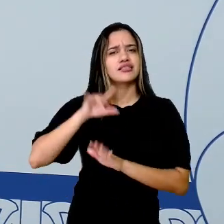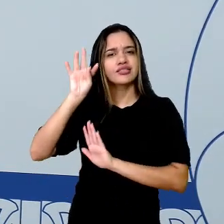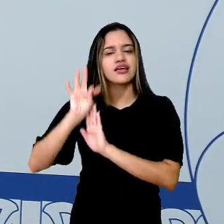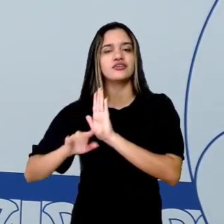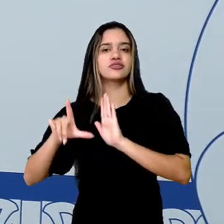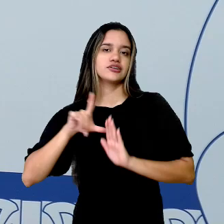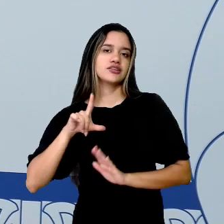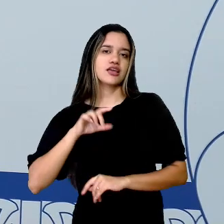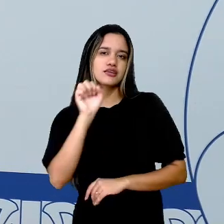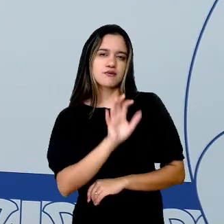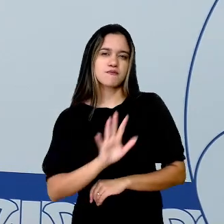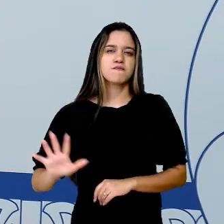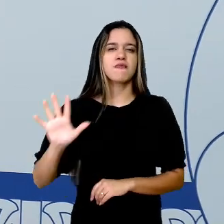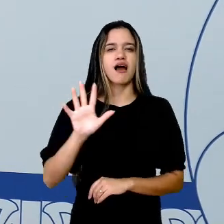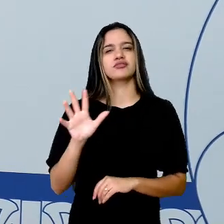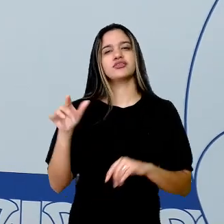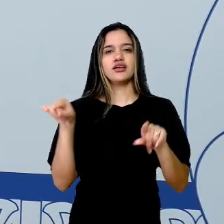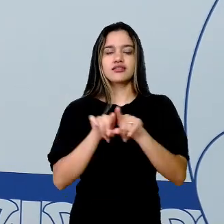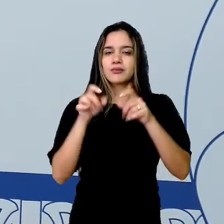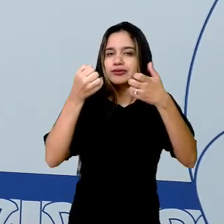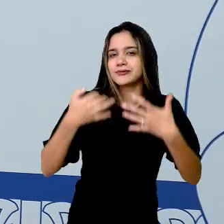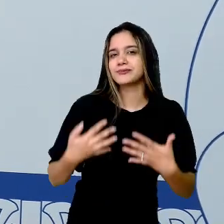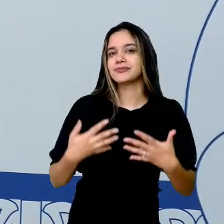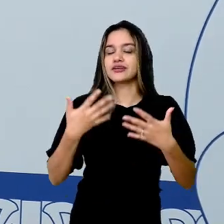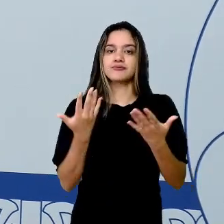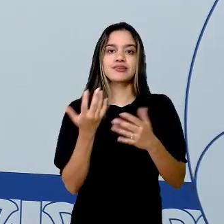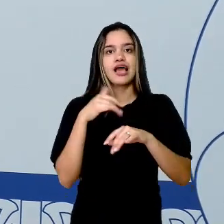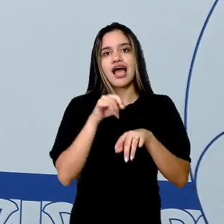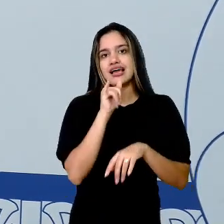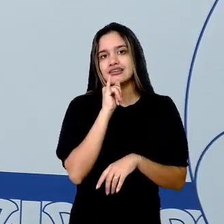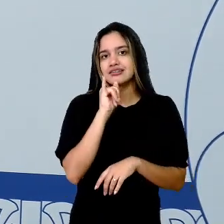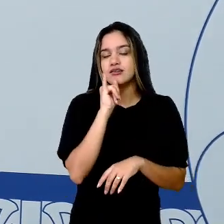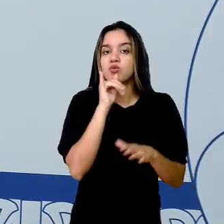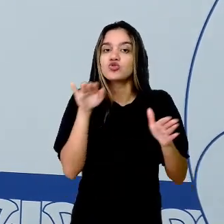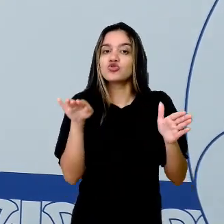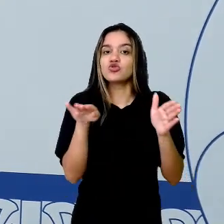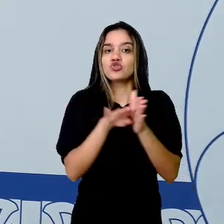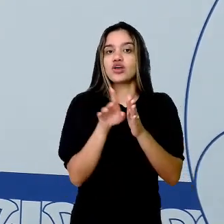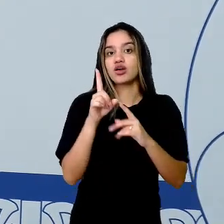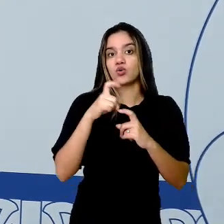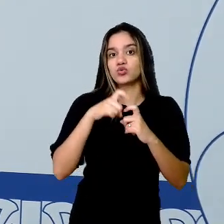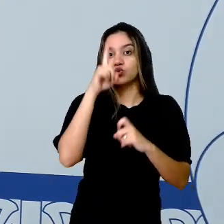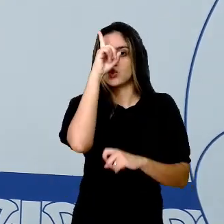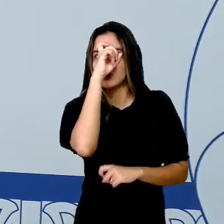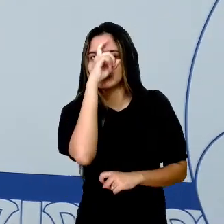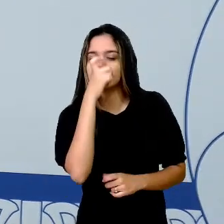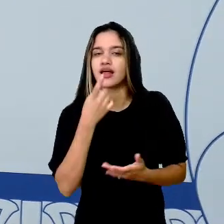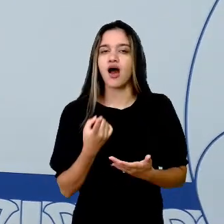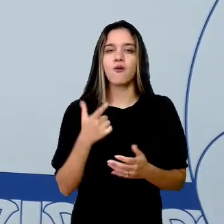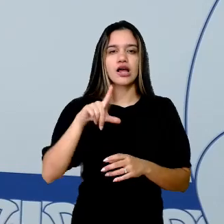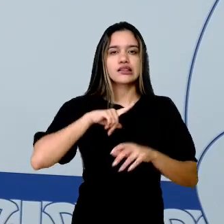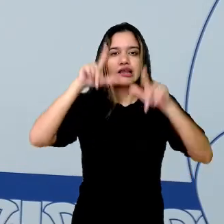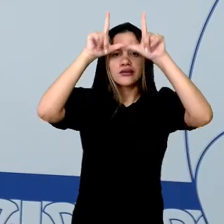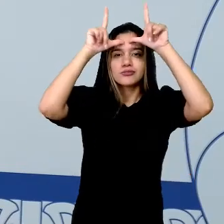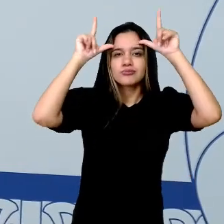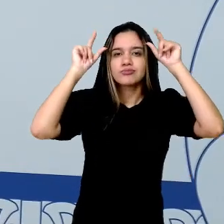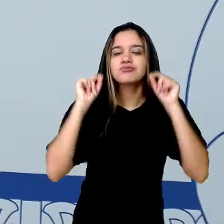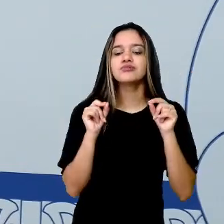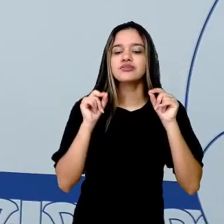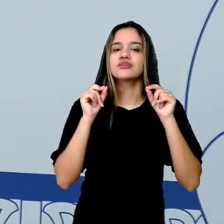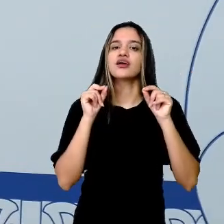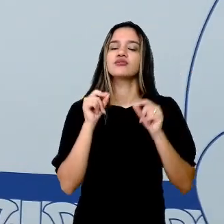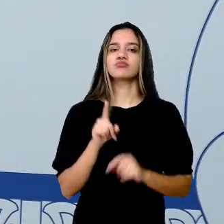também falam por exemplo quando a gente chega a um hospital e tem lá a foto de uma enfermeirinha colocando a mão assim na